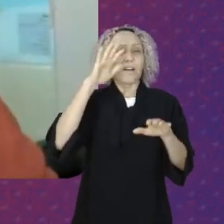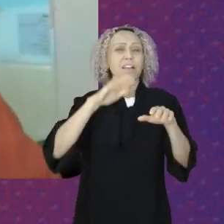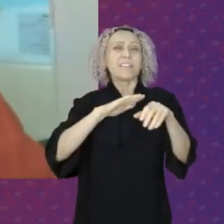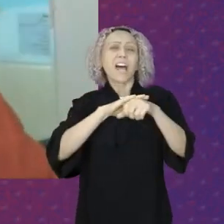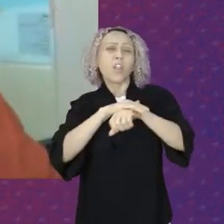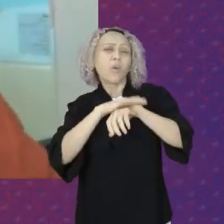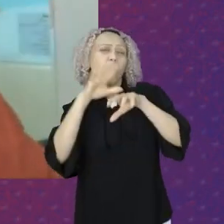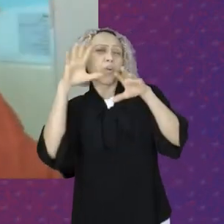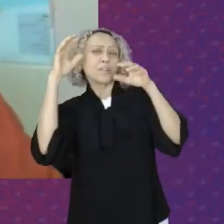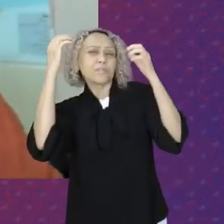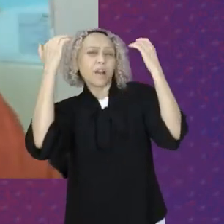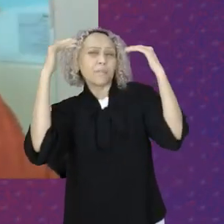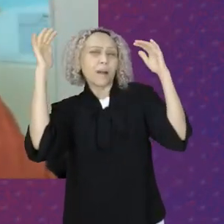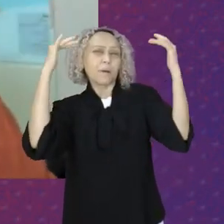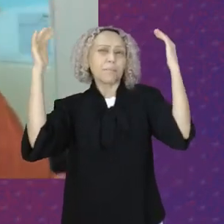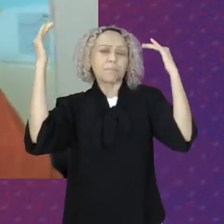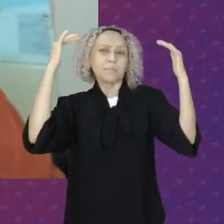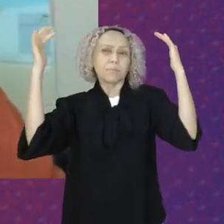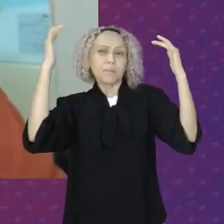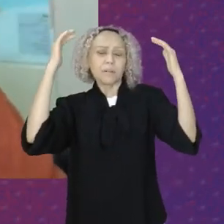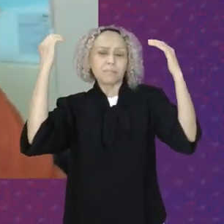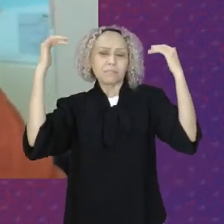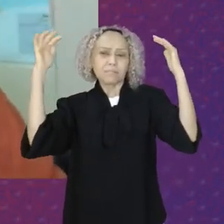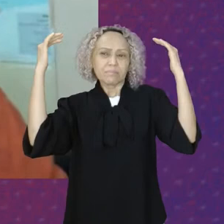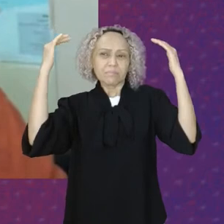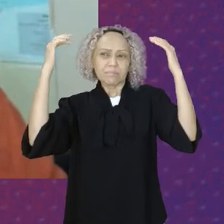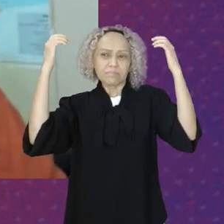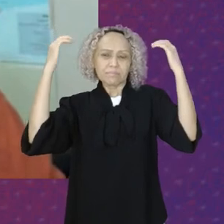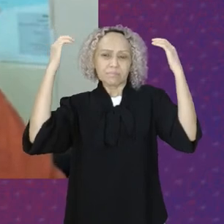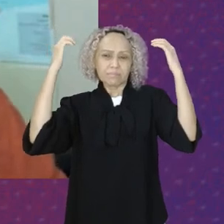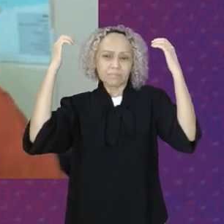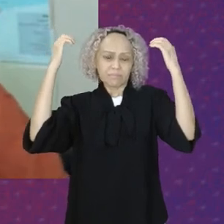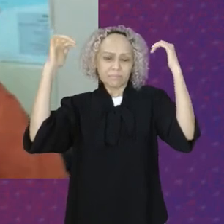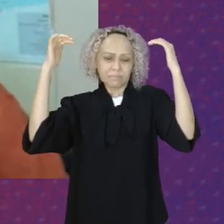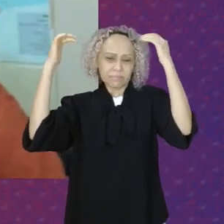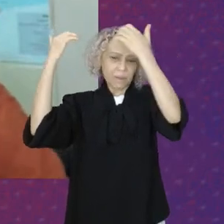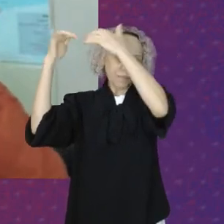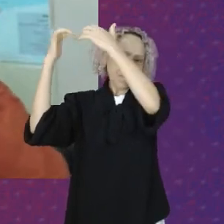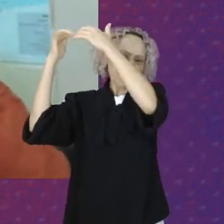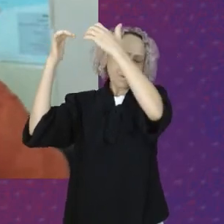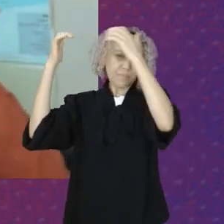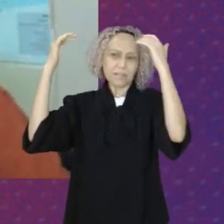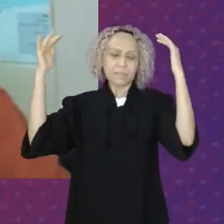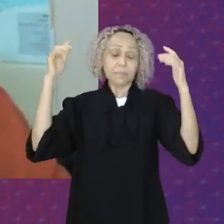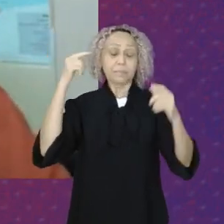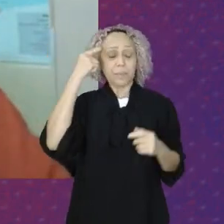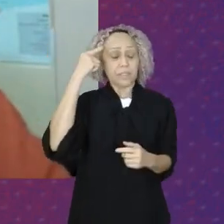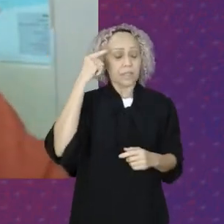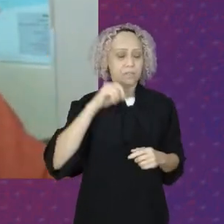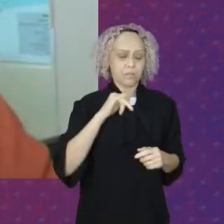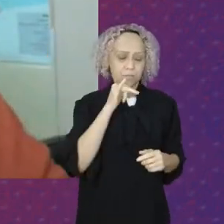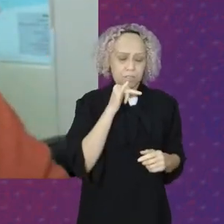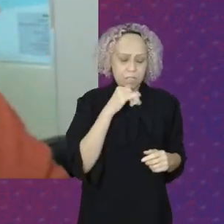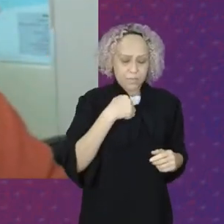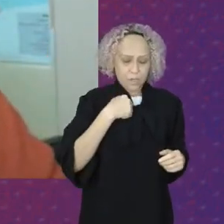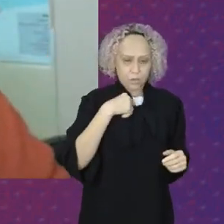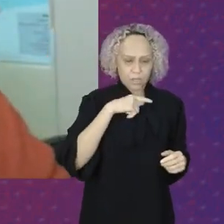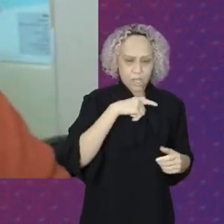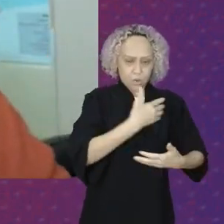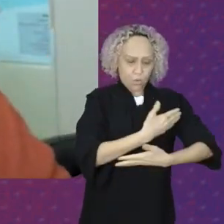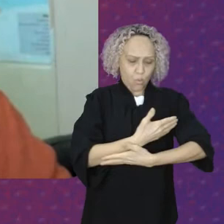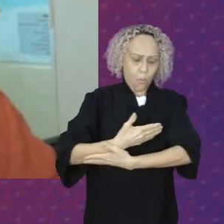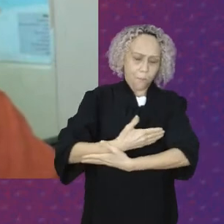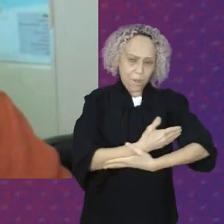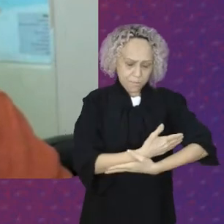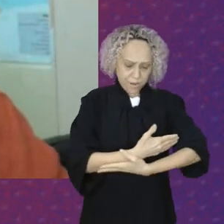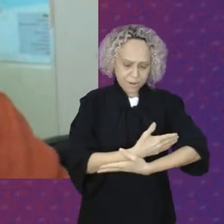me fez acelerar a minha volta, eu digo até minha volta para o meu corpo, mas me